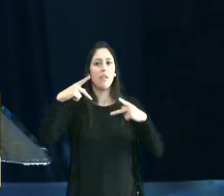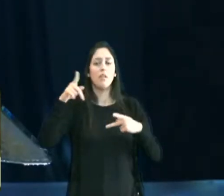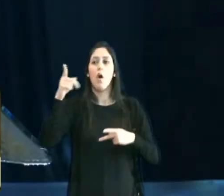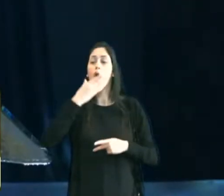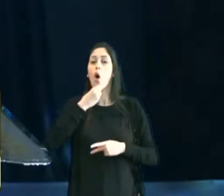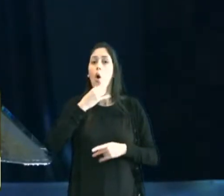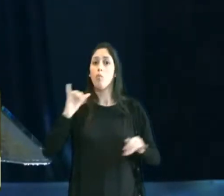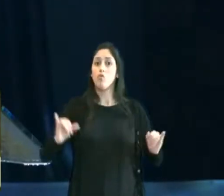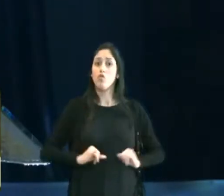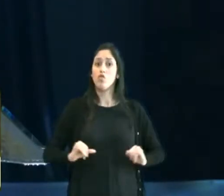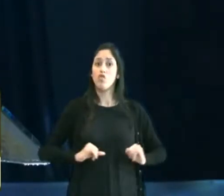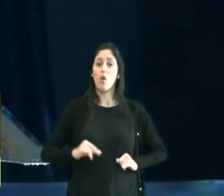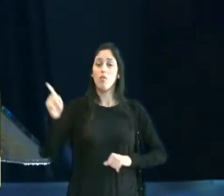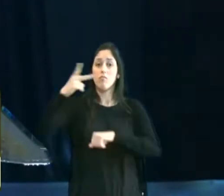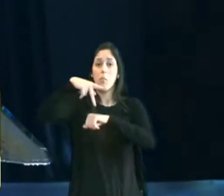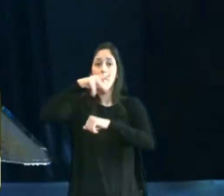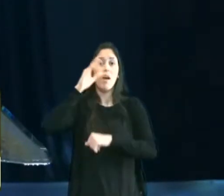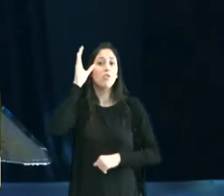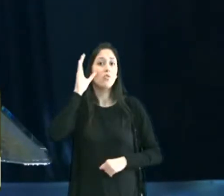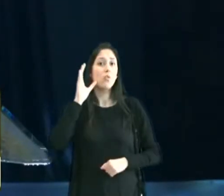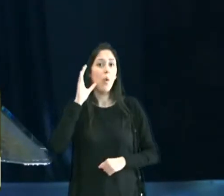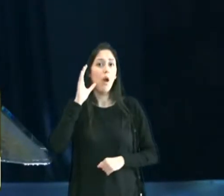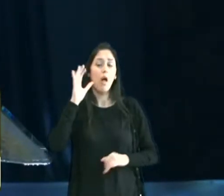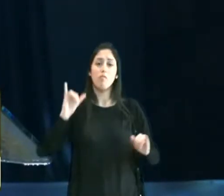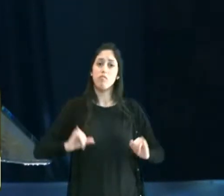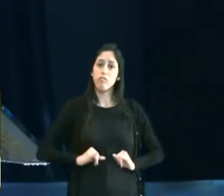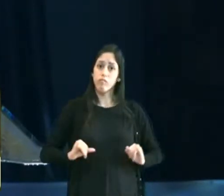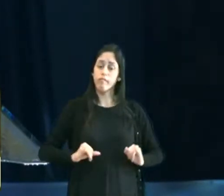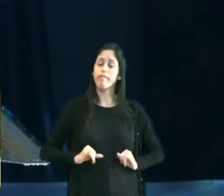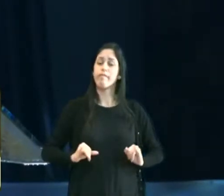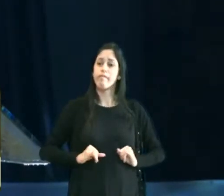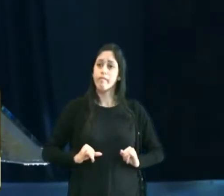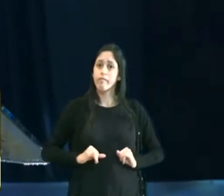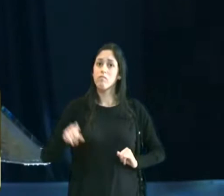Porque naquela sociedade isso não era algo normal.